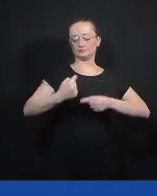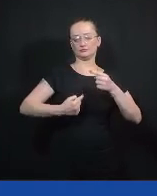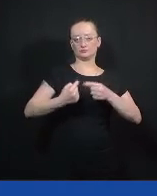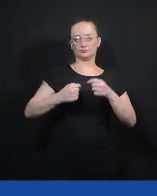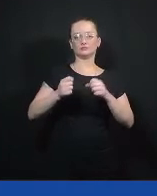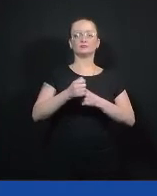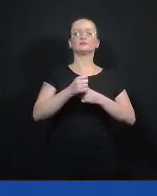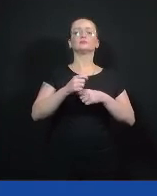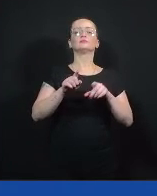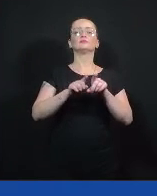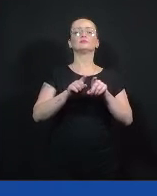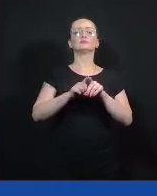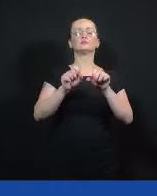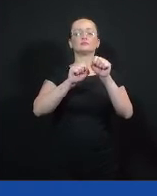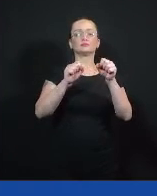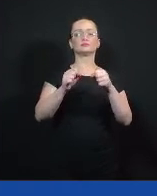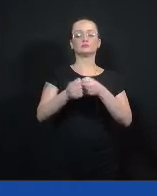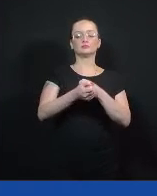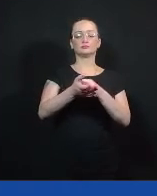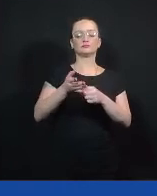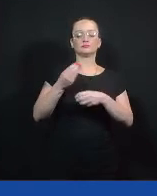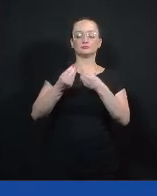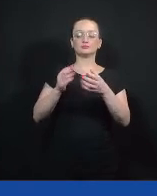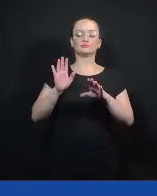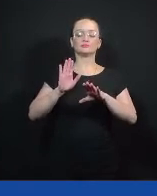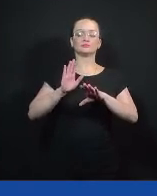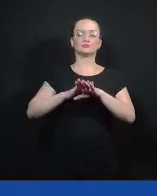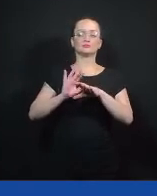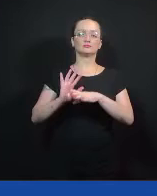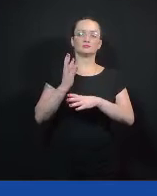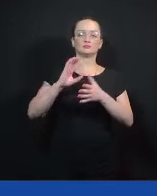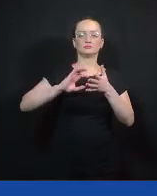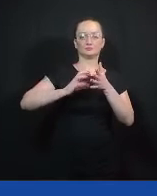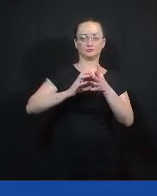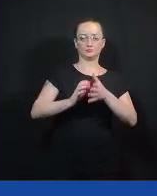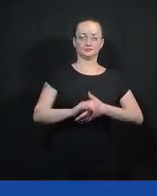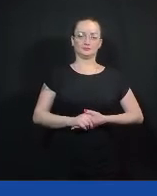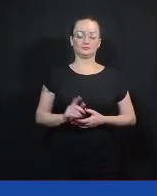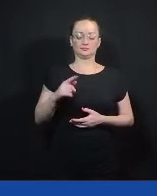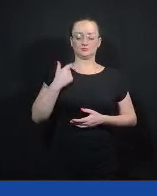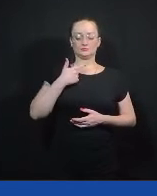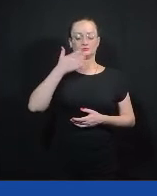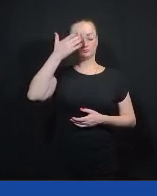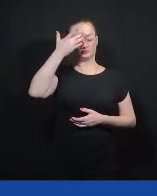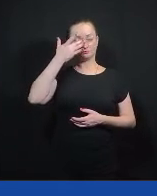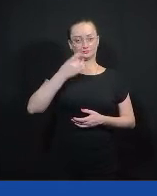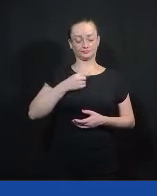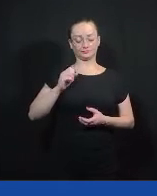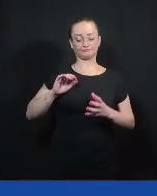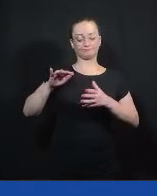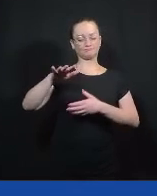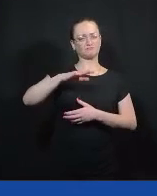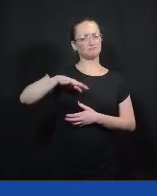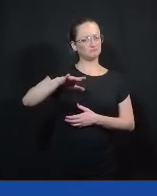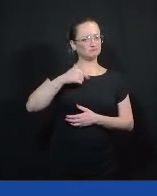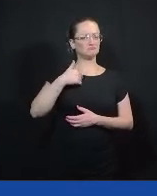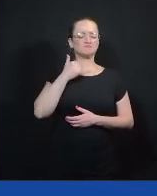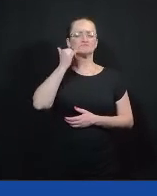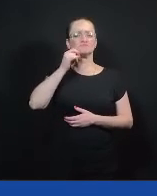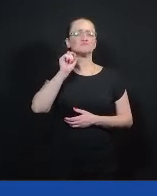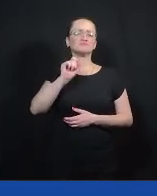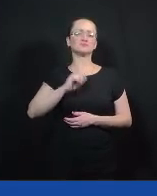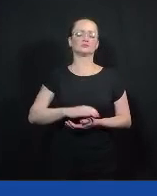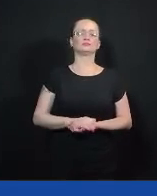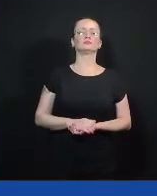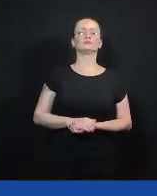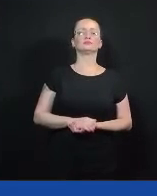político, nosso sistema democrático, como atuam os partidos. Então, antes de tudo, para a gente entender que universo que a gente